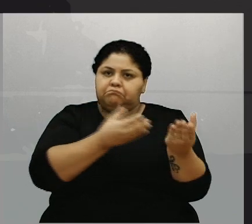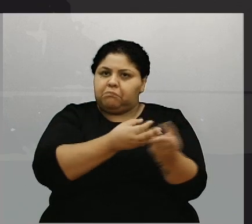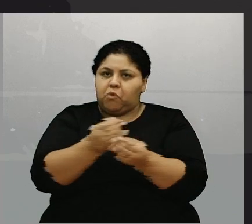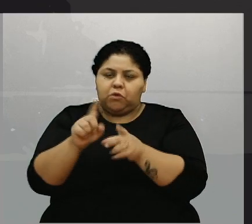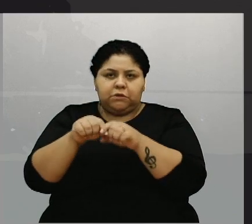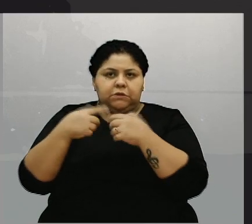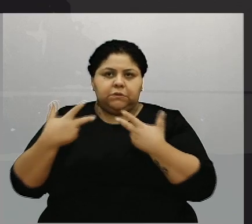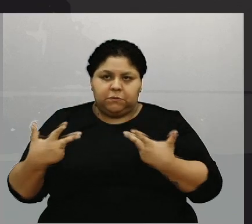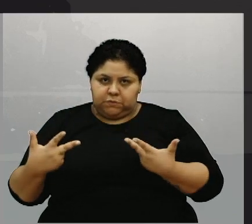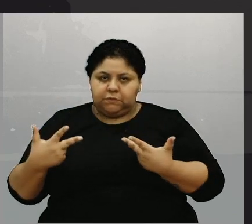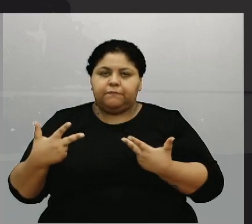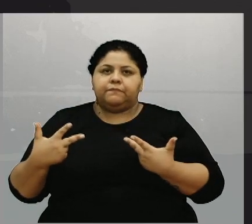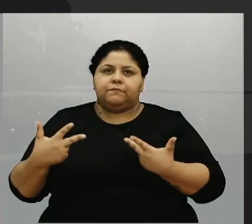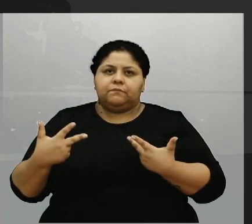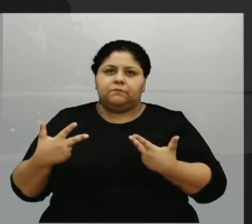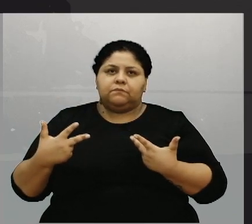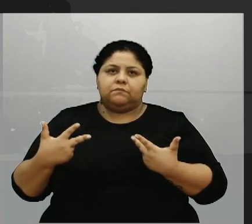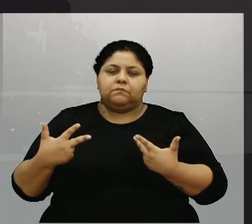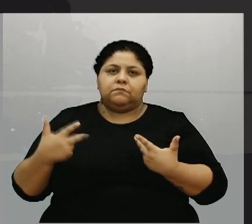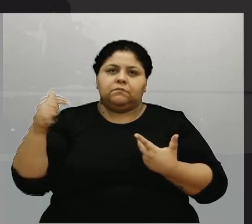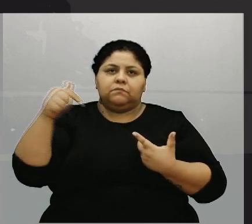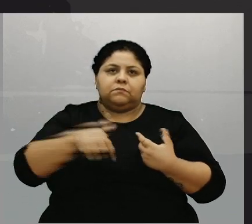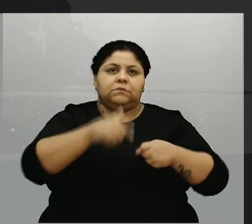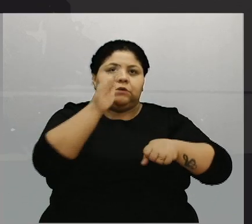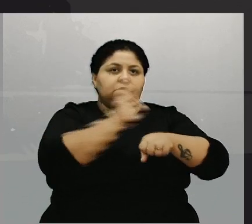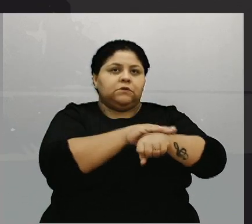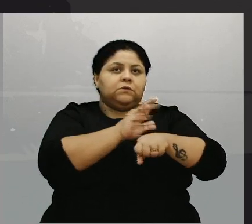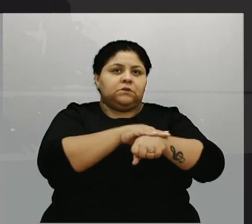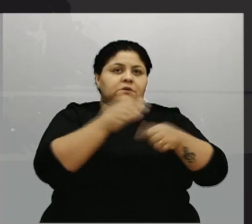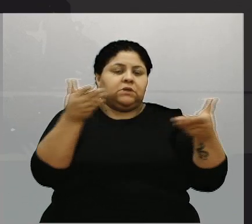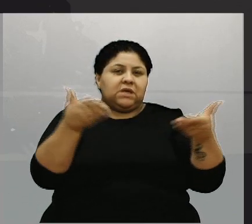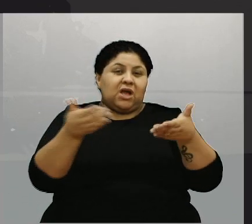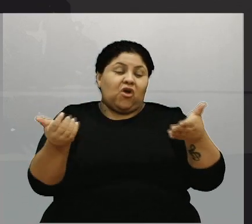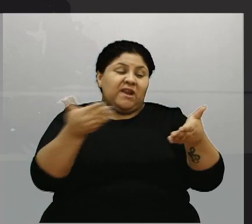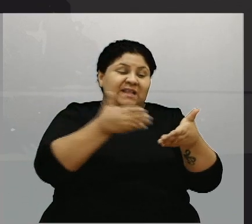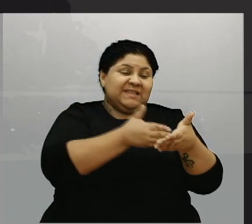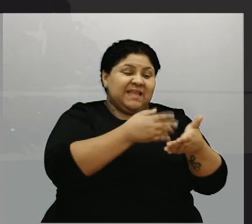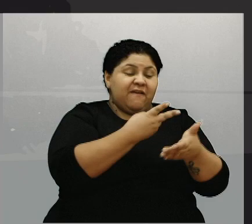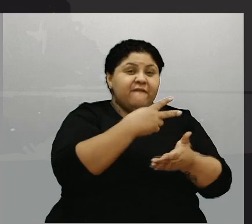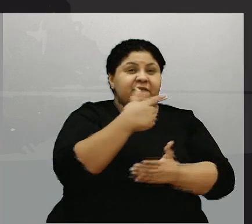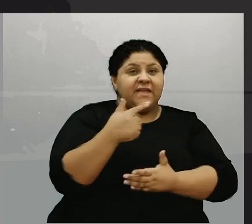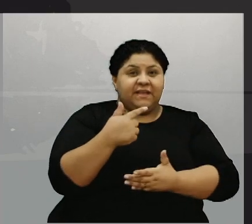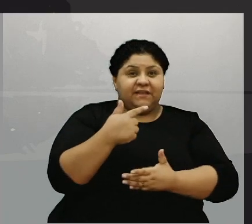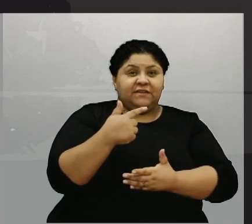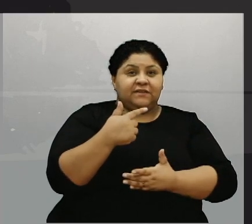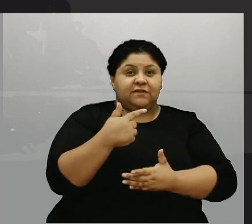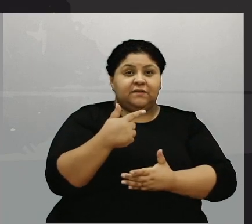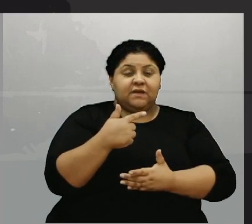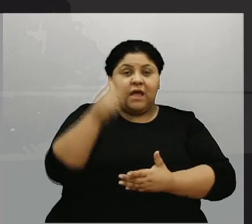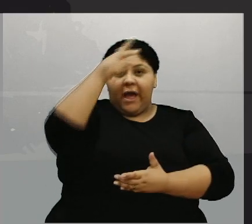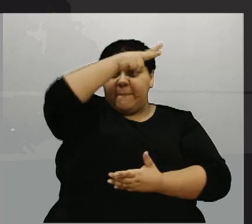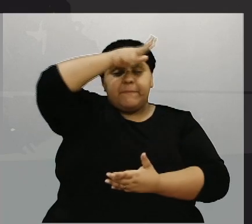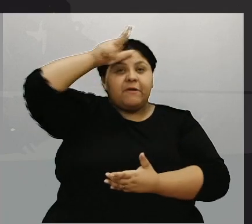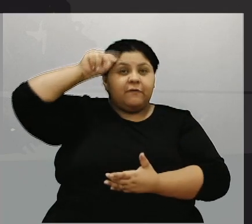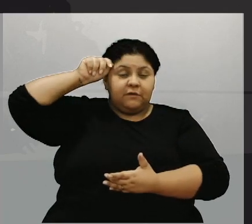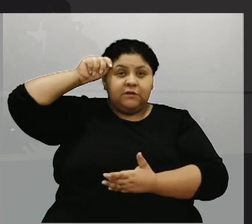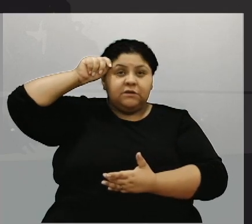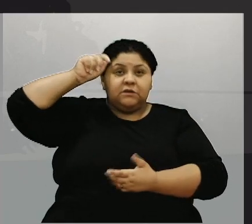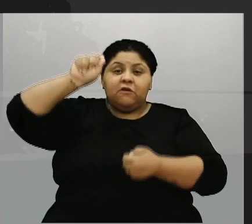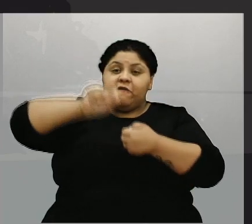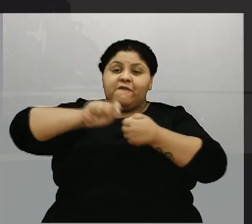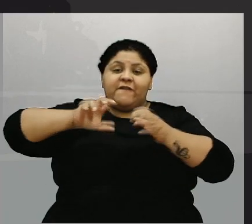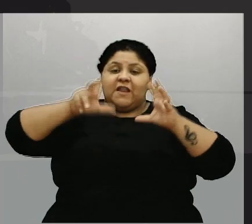móveis, né? Esse momento de agora até o dia 27 é o momento onde a prefeitura fará todo